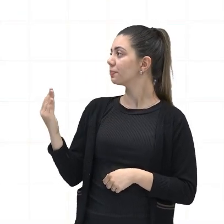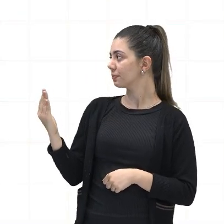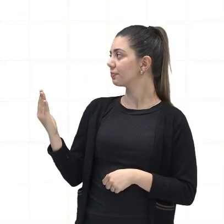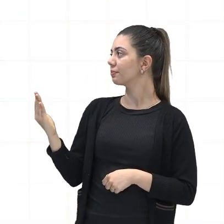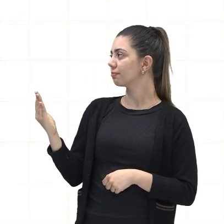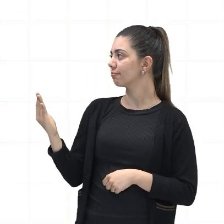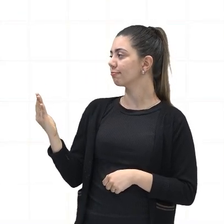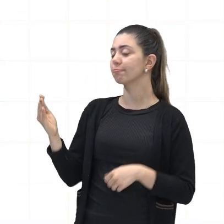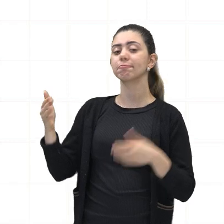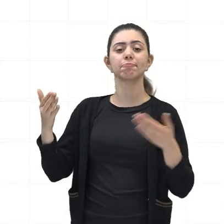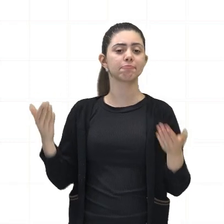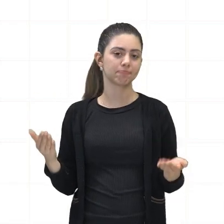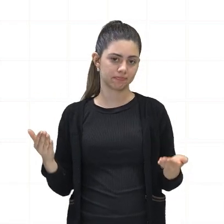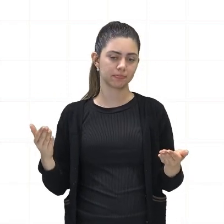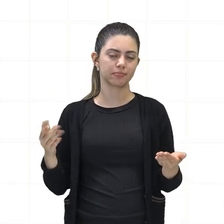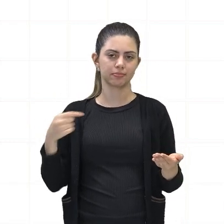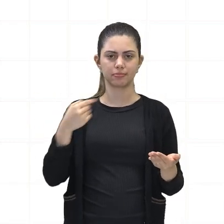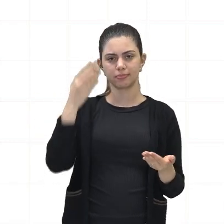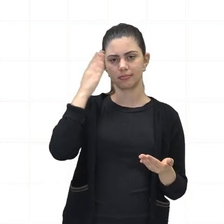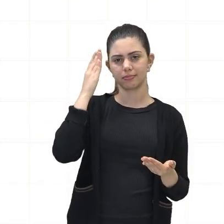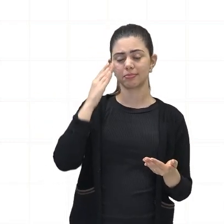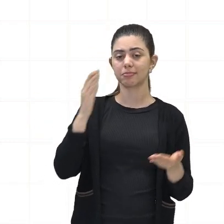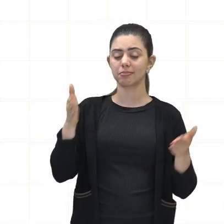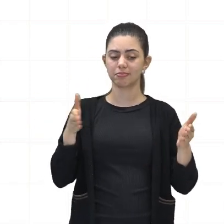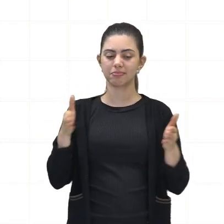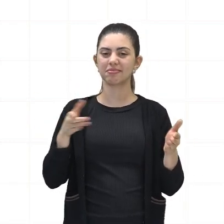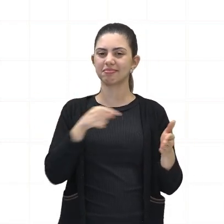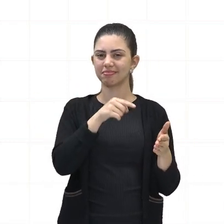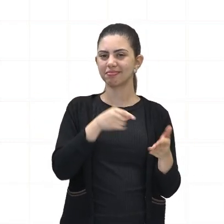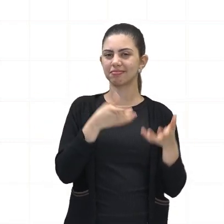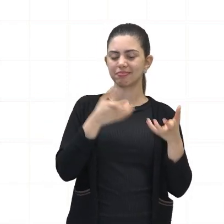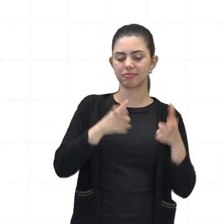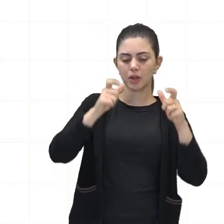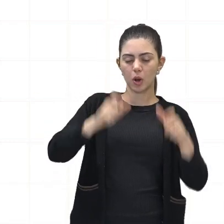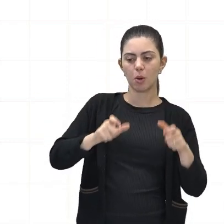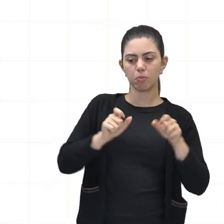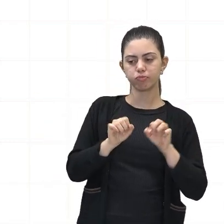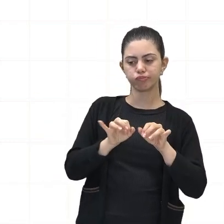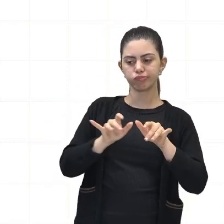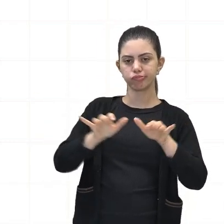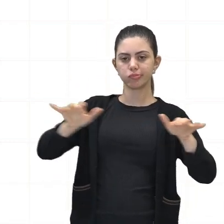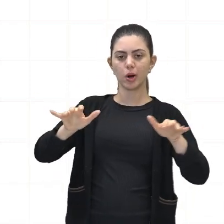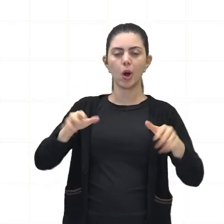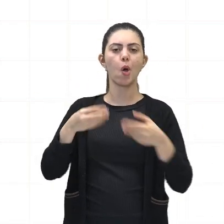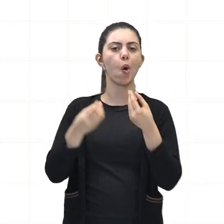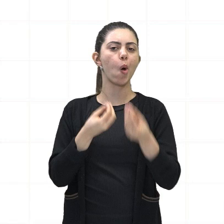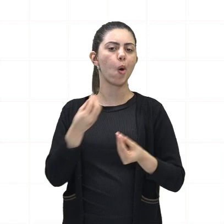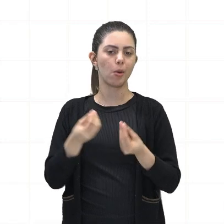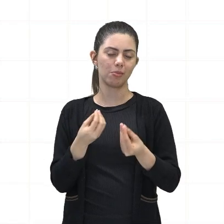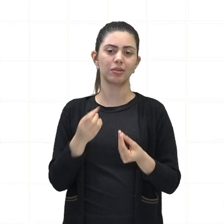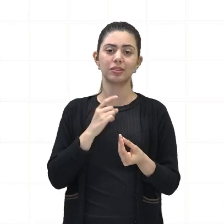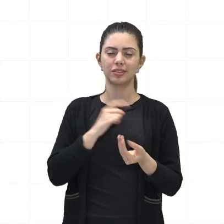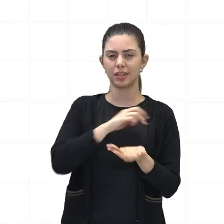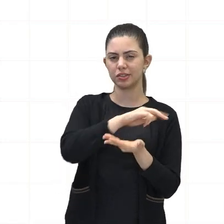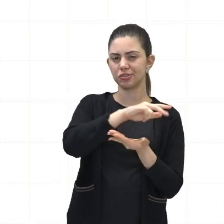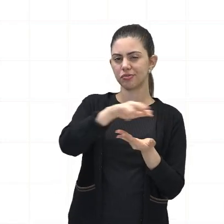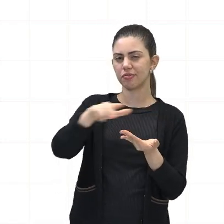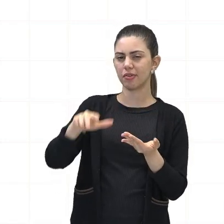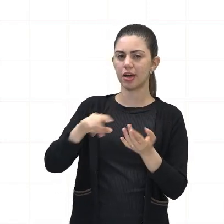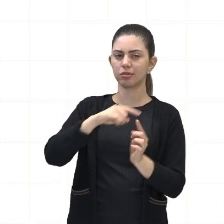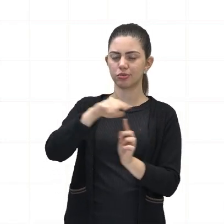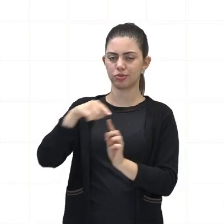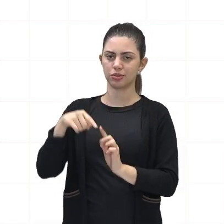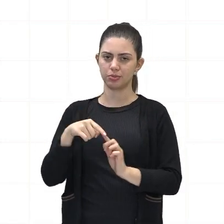Esse contexto de expansão territorial, ele vai acontecer de diversas formas, tá